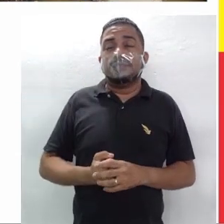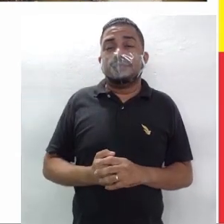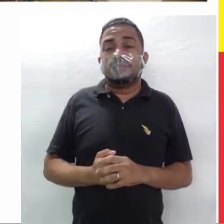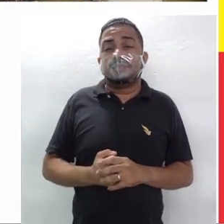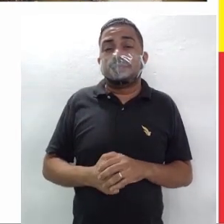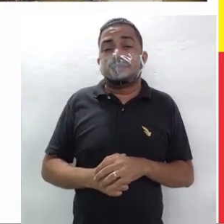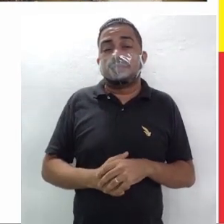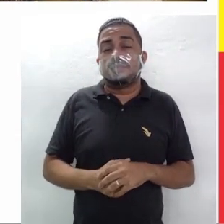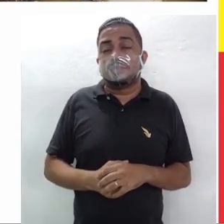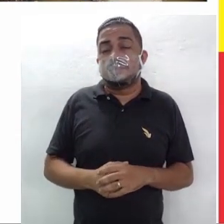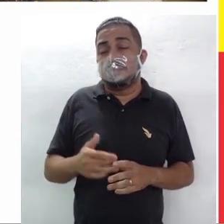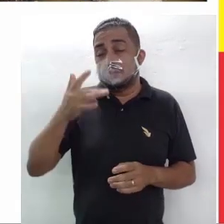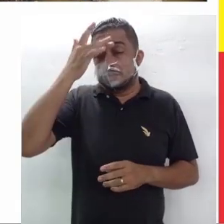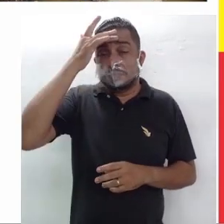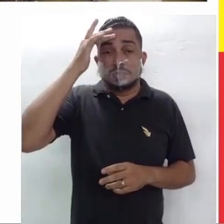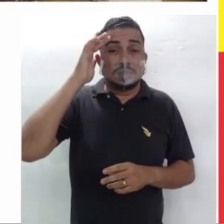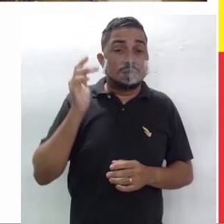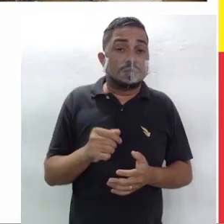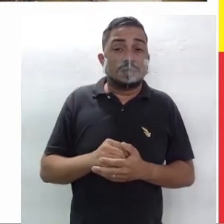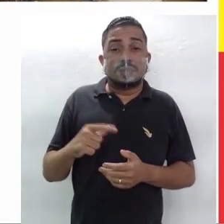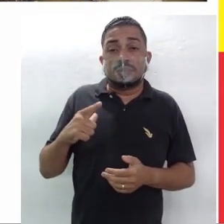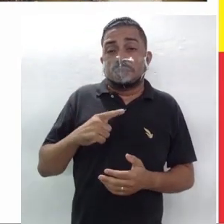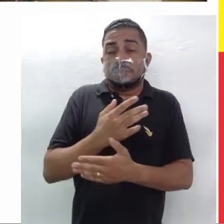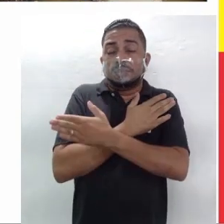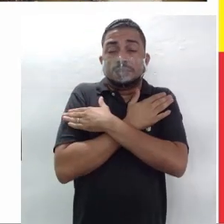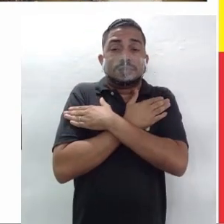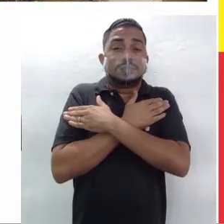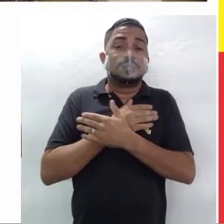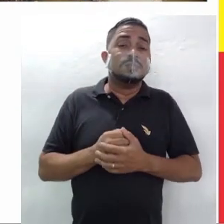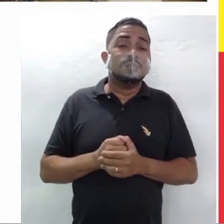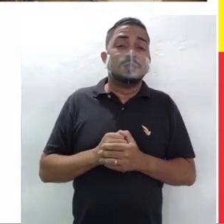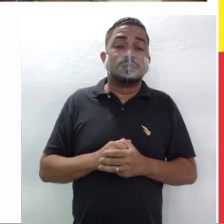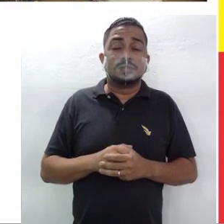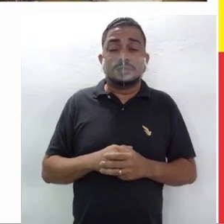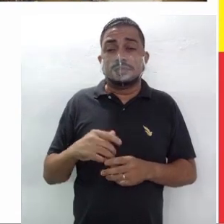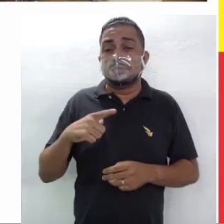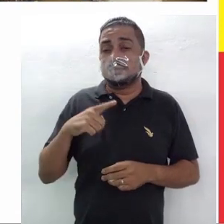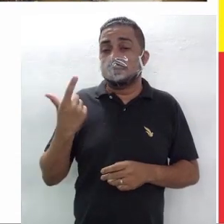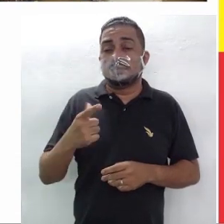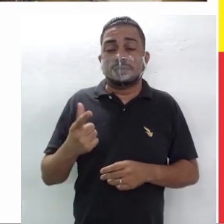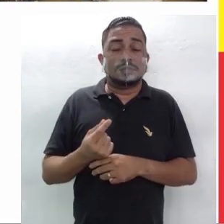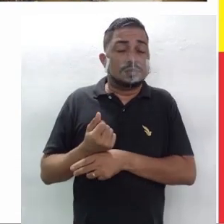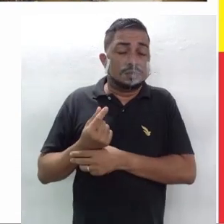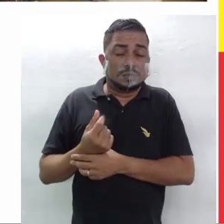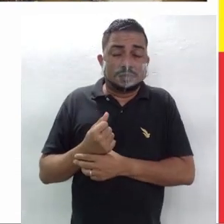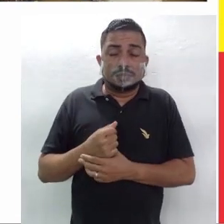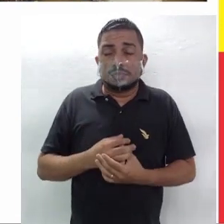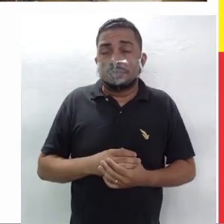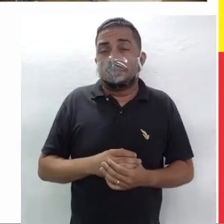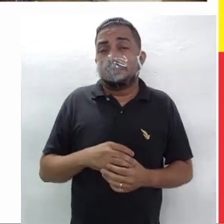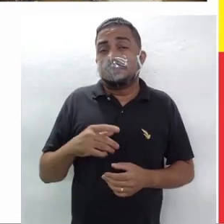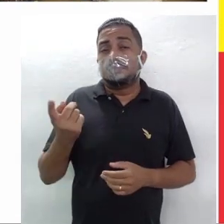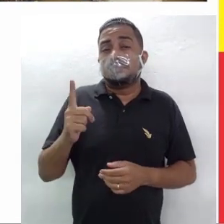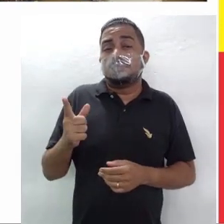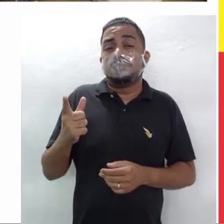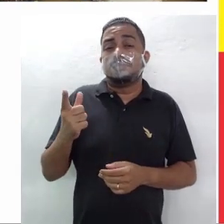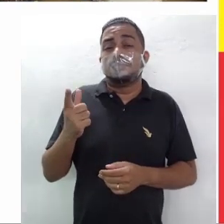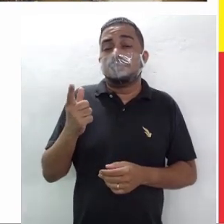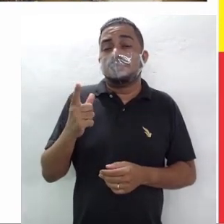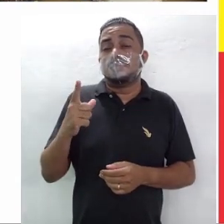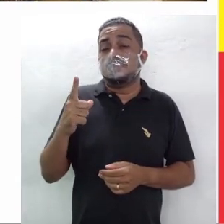que está na telinha. Pessoas que estão desempregadas, né? Que não têm muito dinheiro, que não